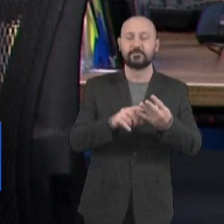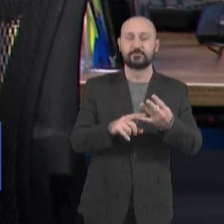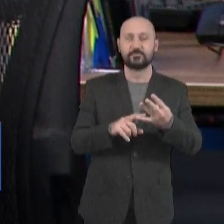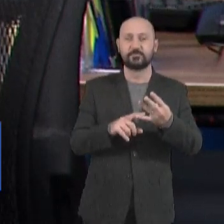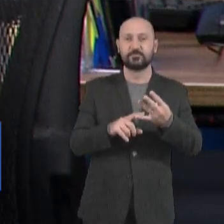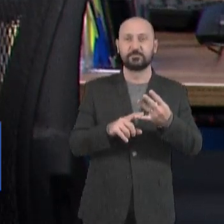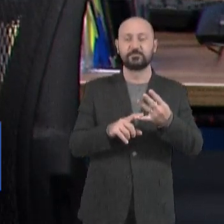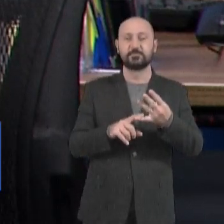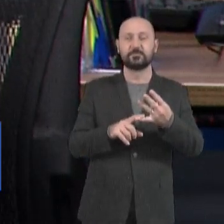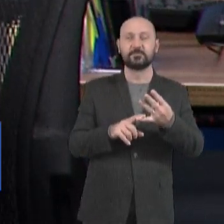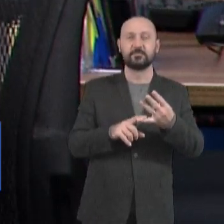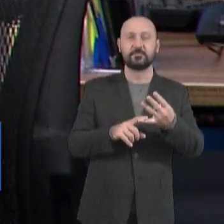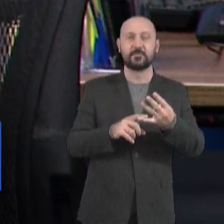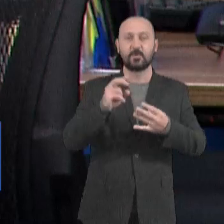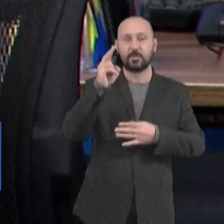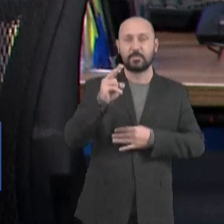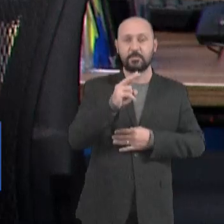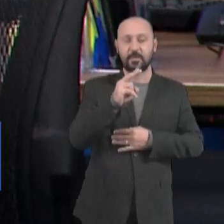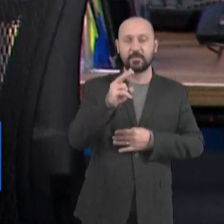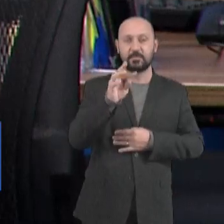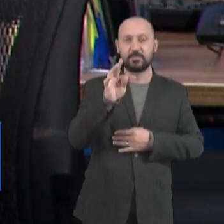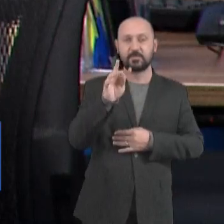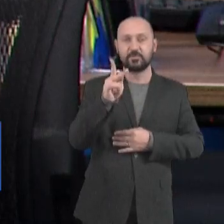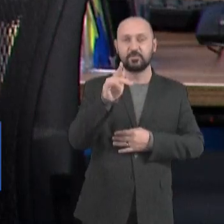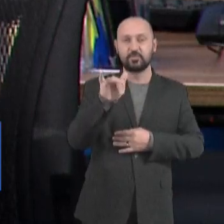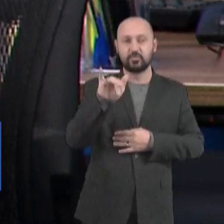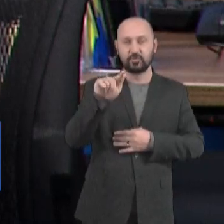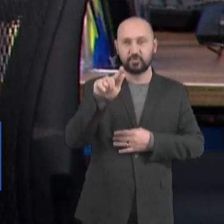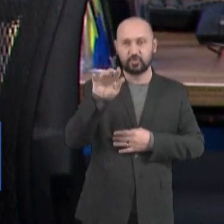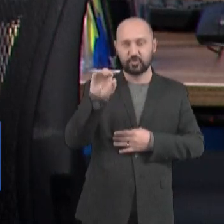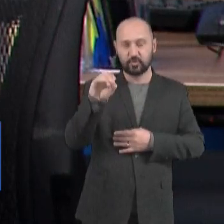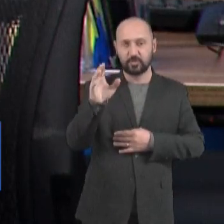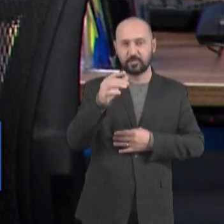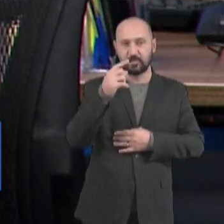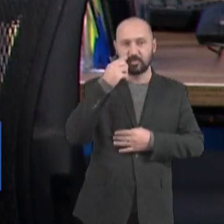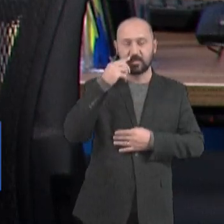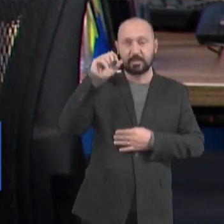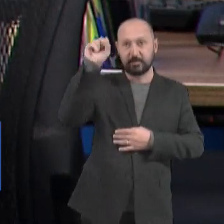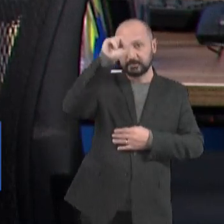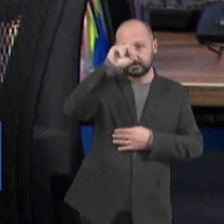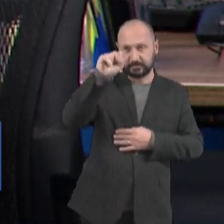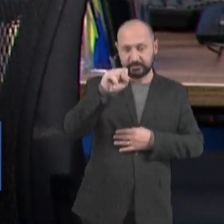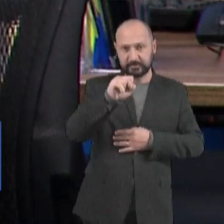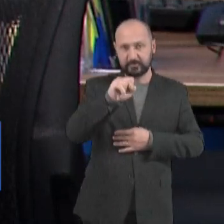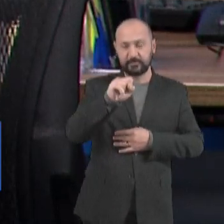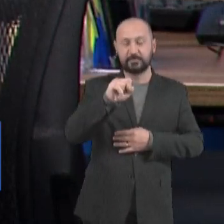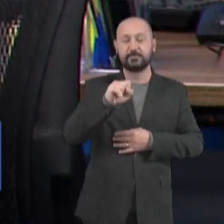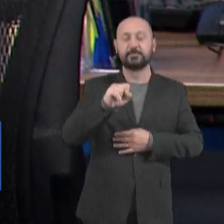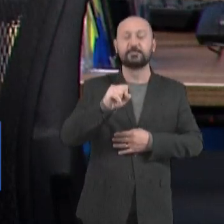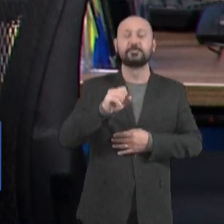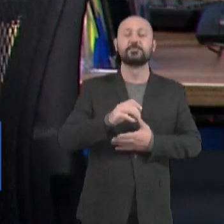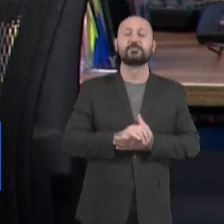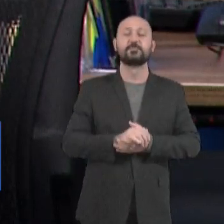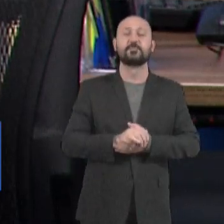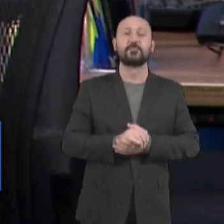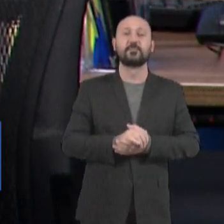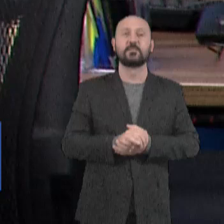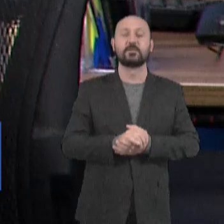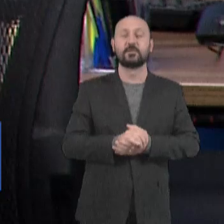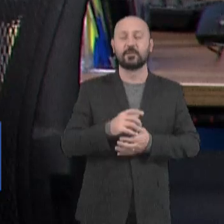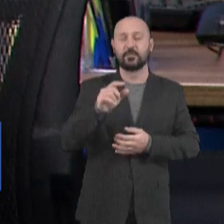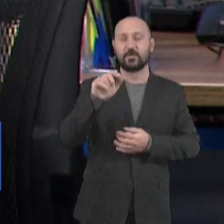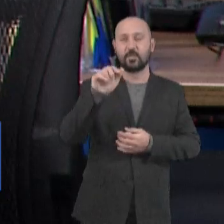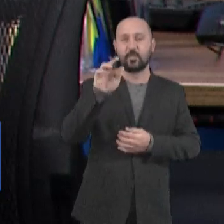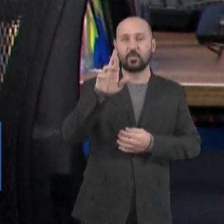o padre Tiago Figueiró, que é da Missão Salesiana, o senador Rubio Figueiró